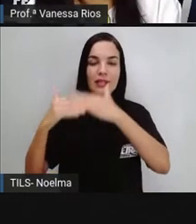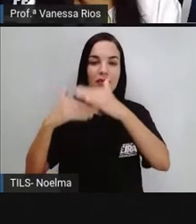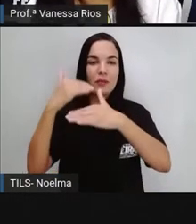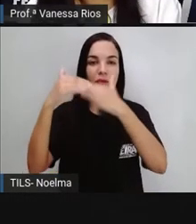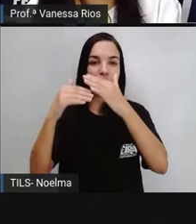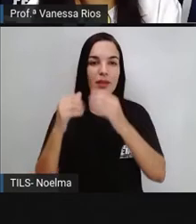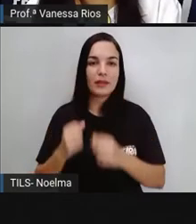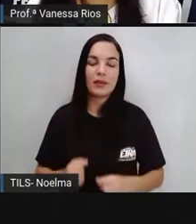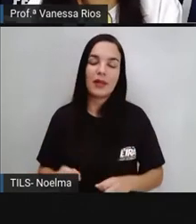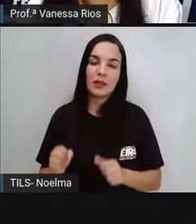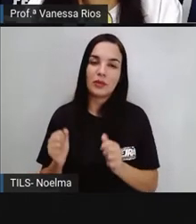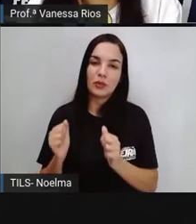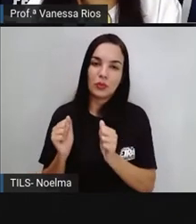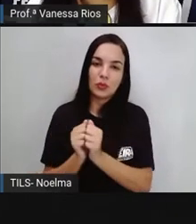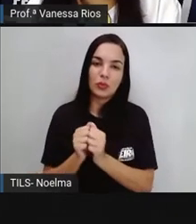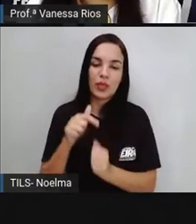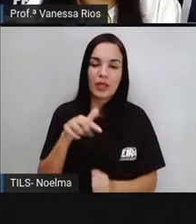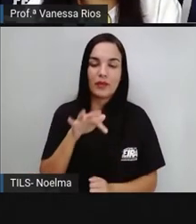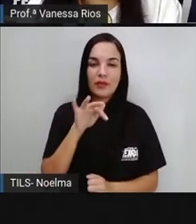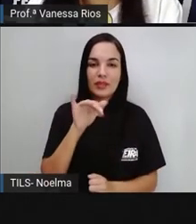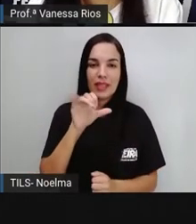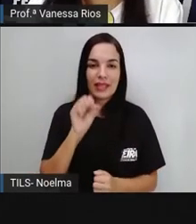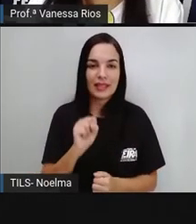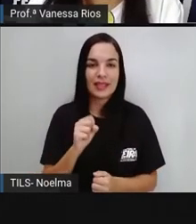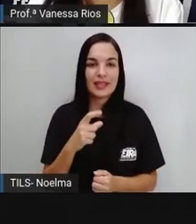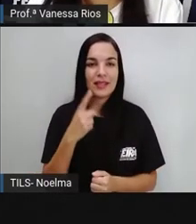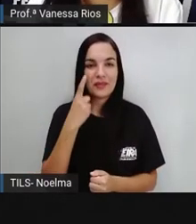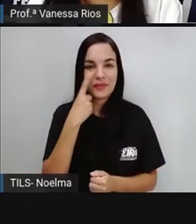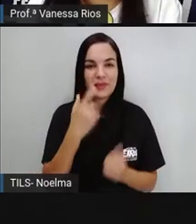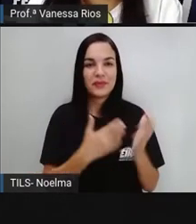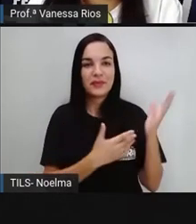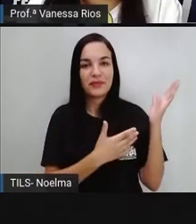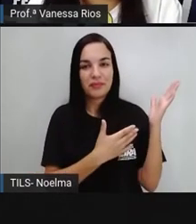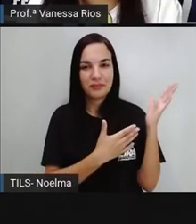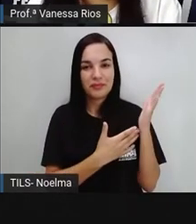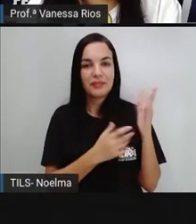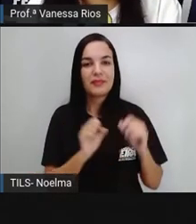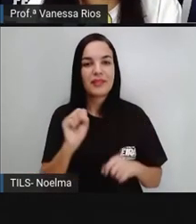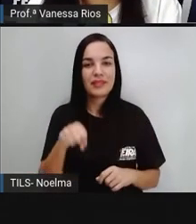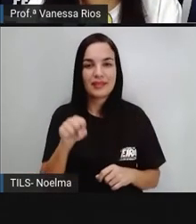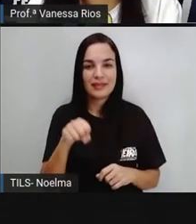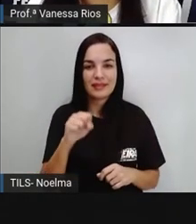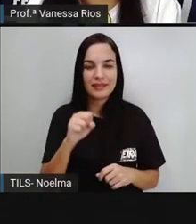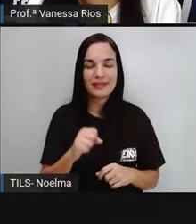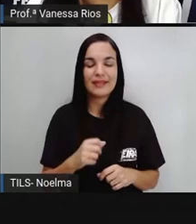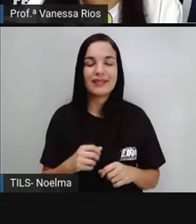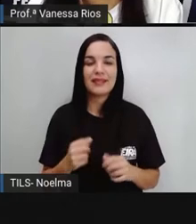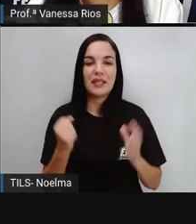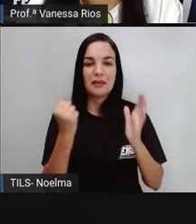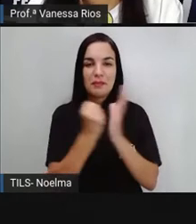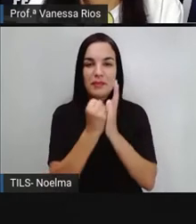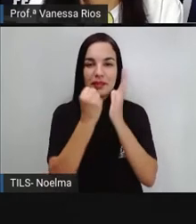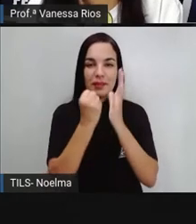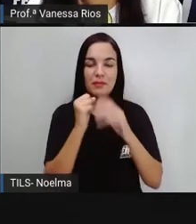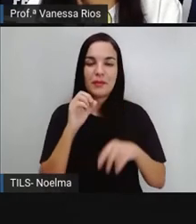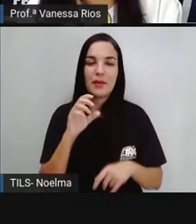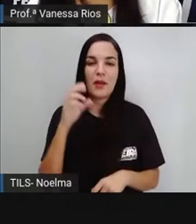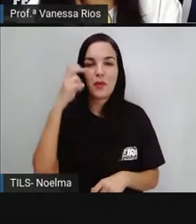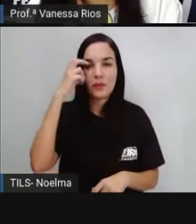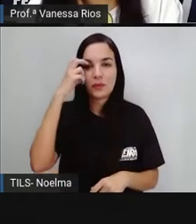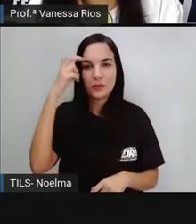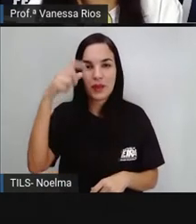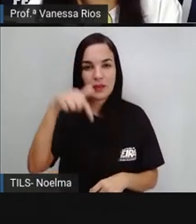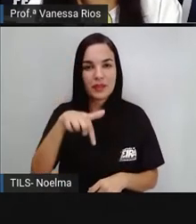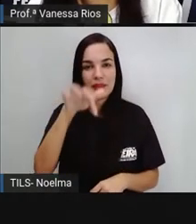e do crescimento da cidade em várias situações. E aí os coretos, eles são considerados, sim, patrimônios culturais